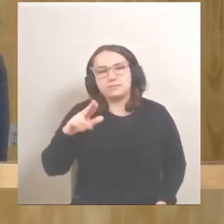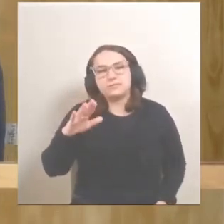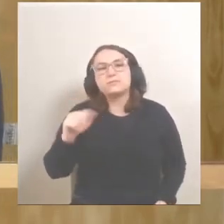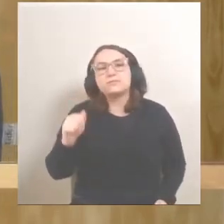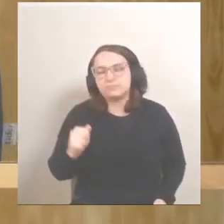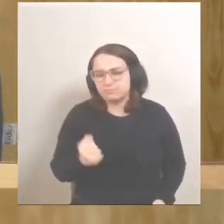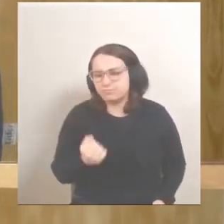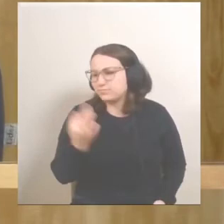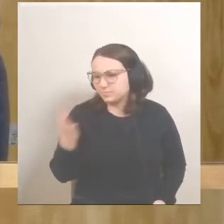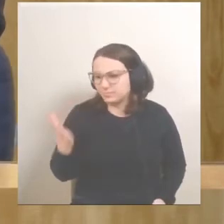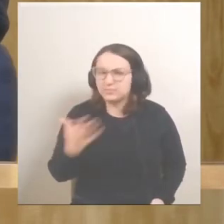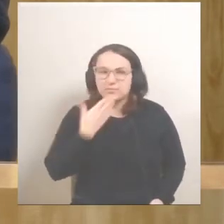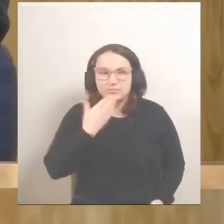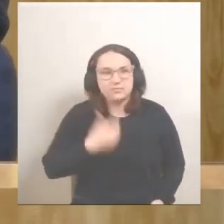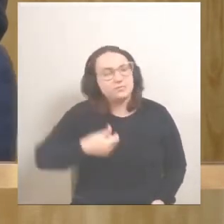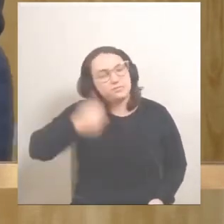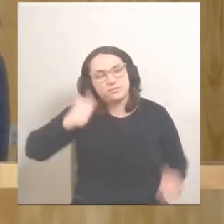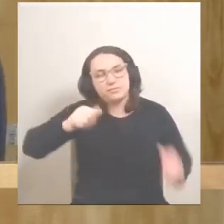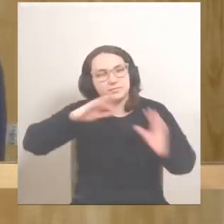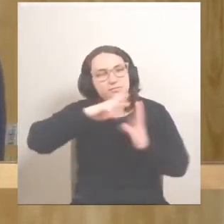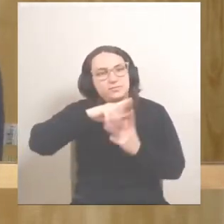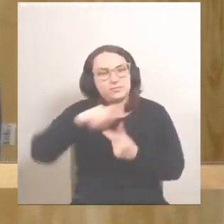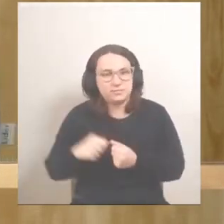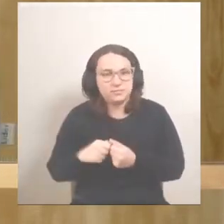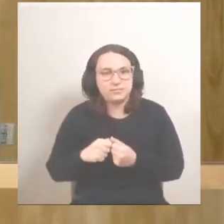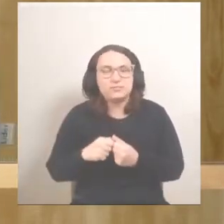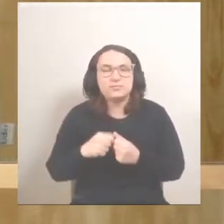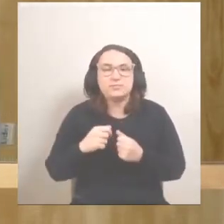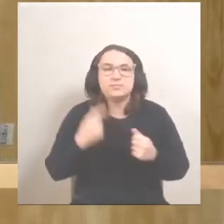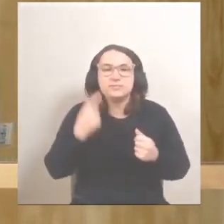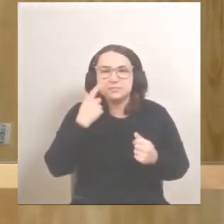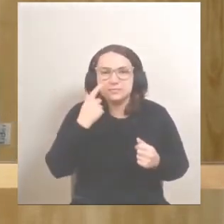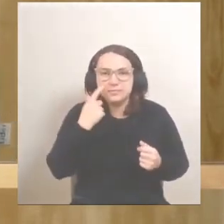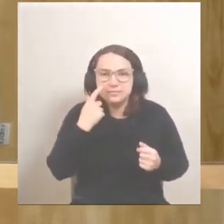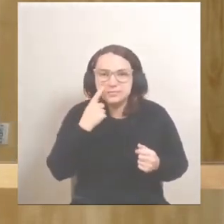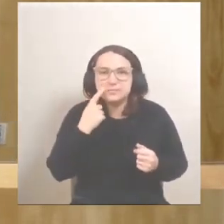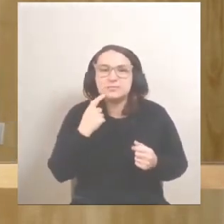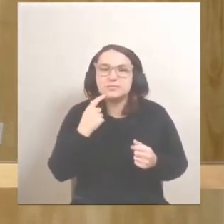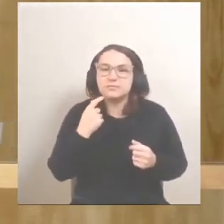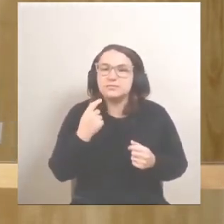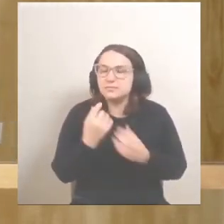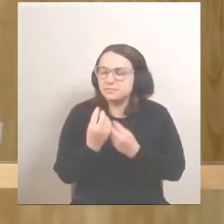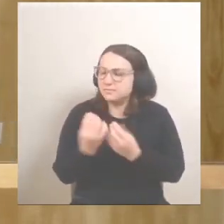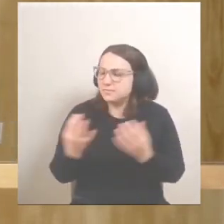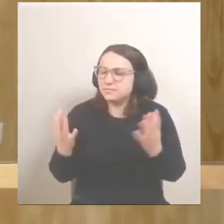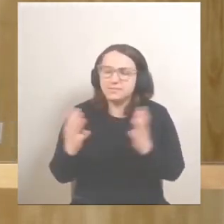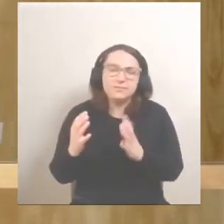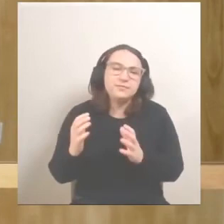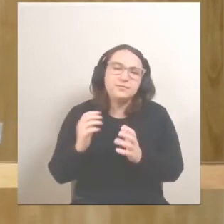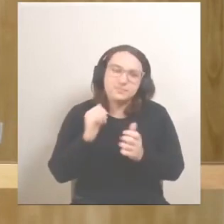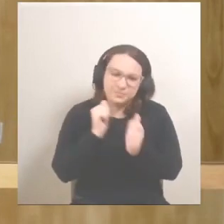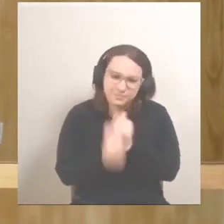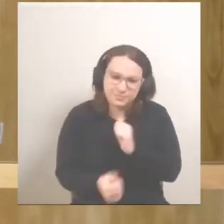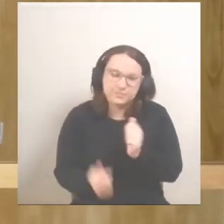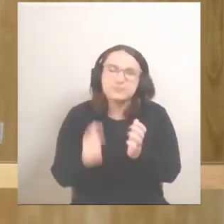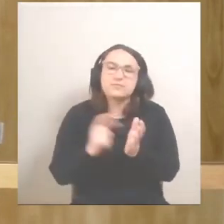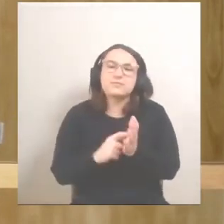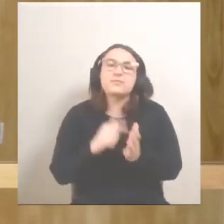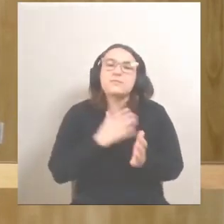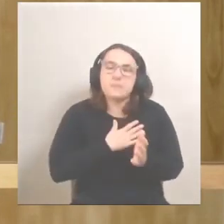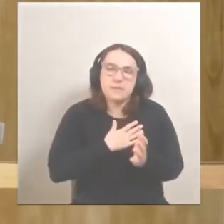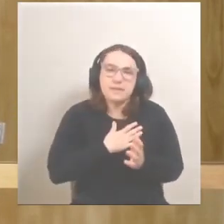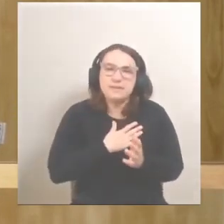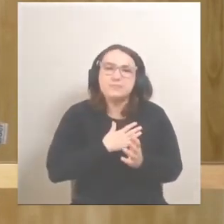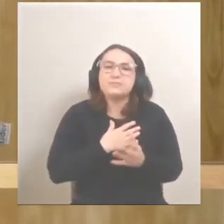é o melhor time do mundo. E olha que coisa incrível, a várzea nossa ela era tão rica, né, no esporte, as pessoas